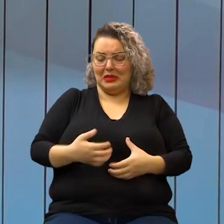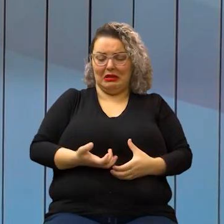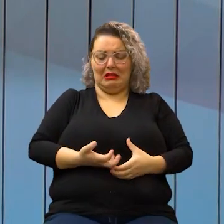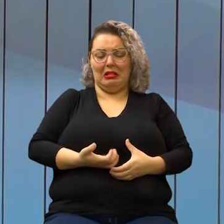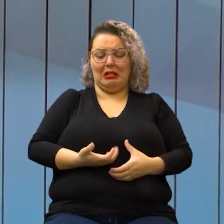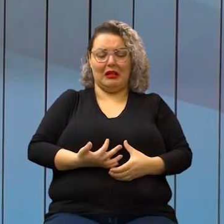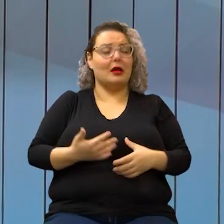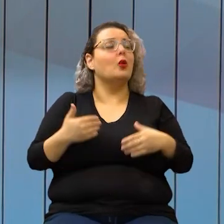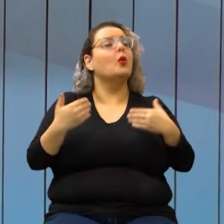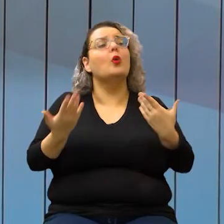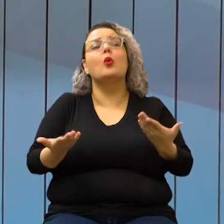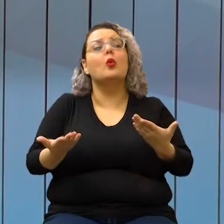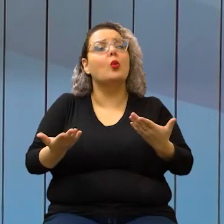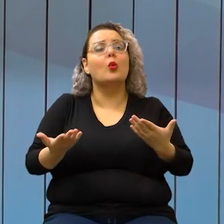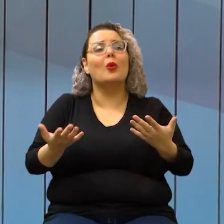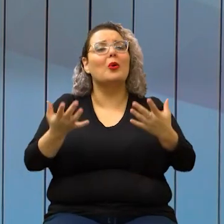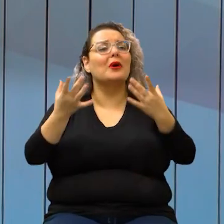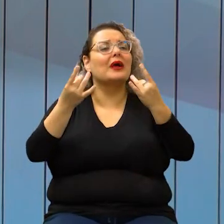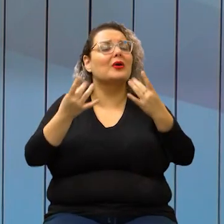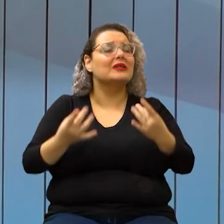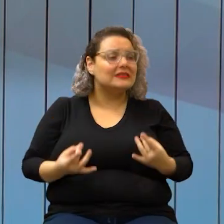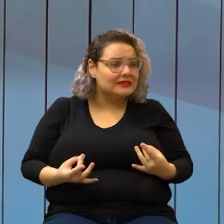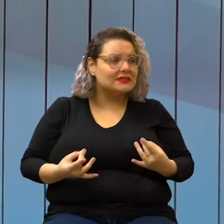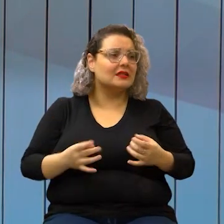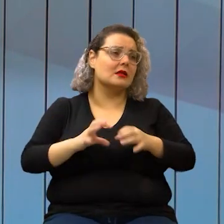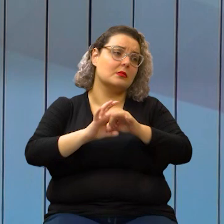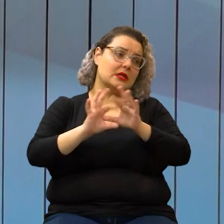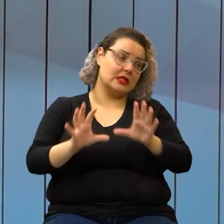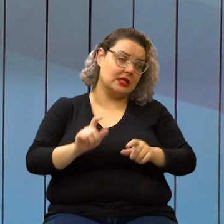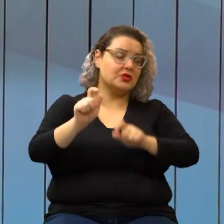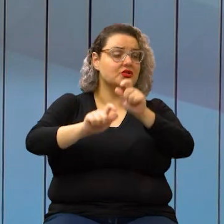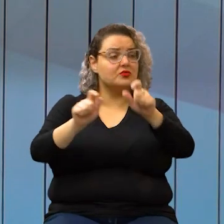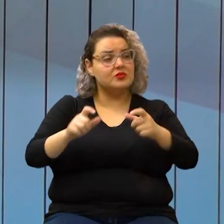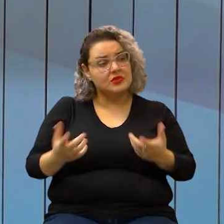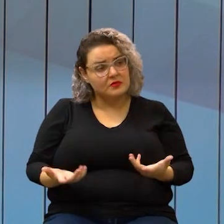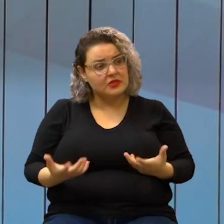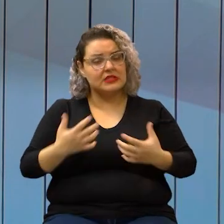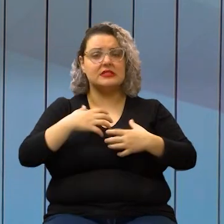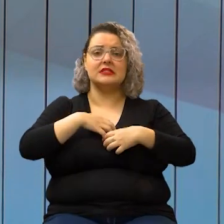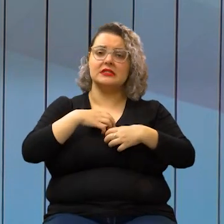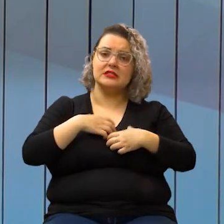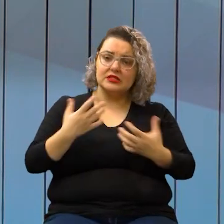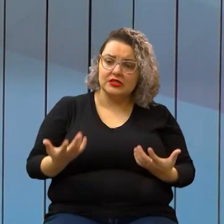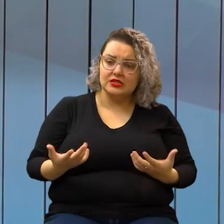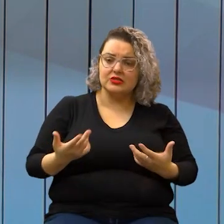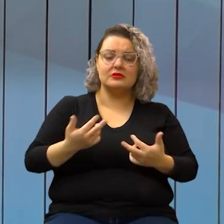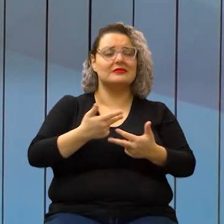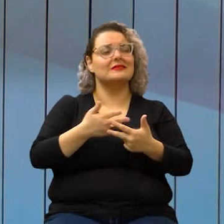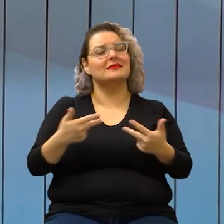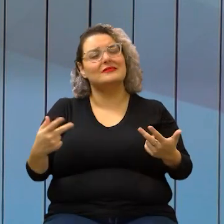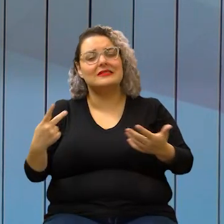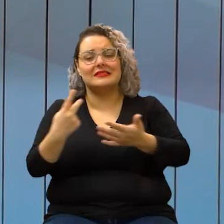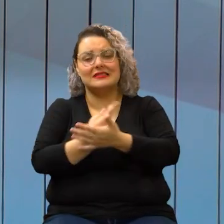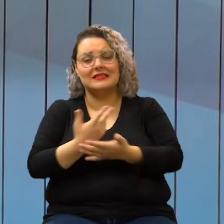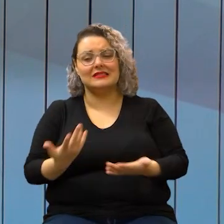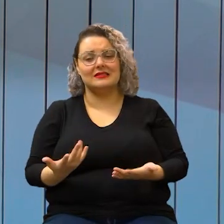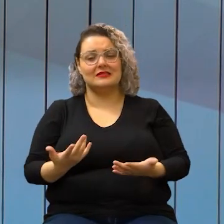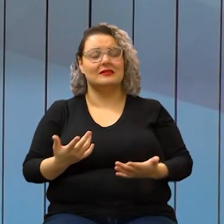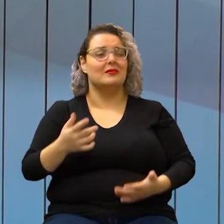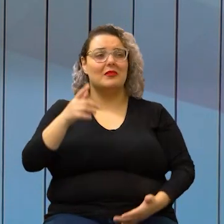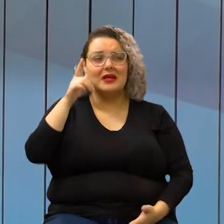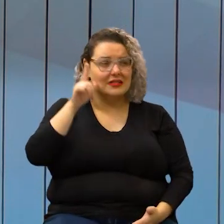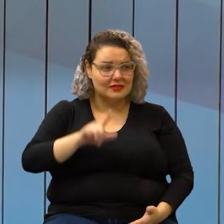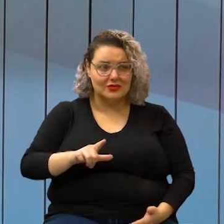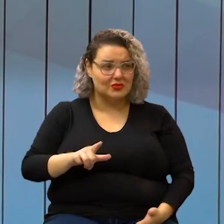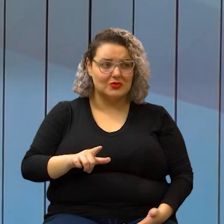estou sentindo uma queimação. Qual que é o direcionamento que você deixa para a pessoa que está sentindo que algo está errado,